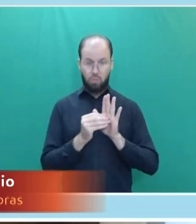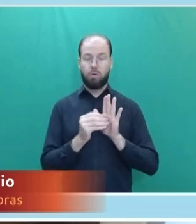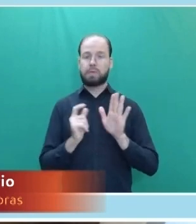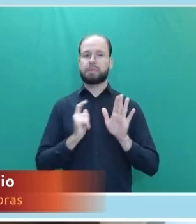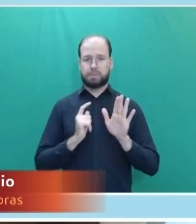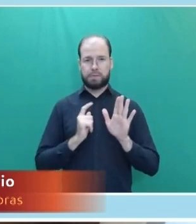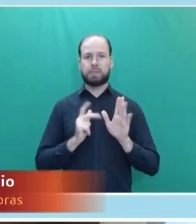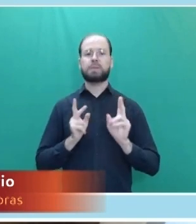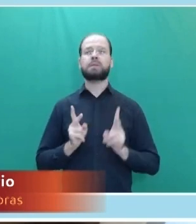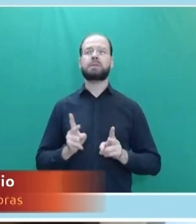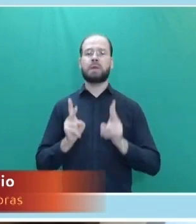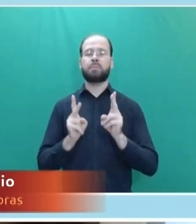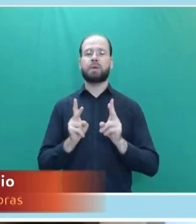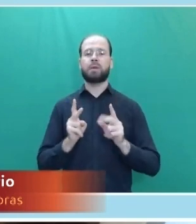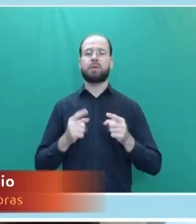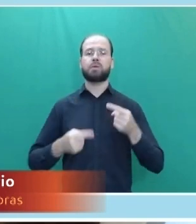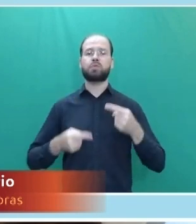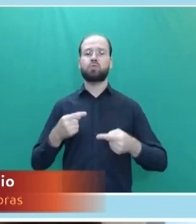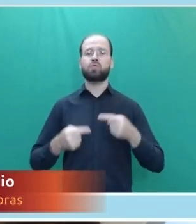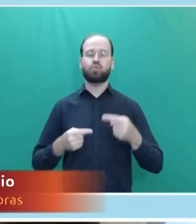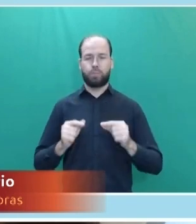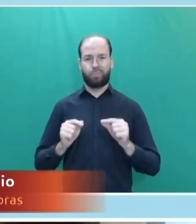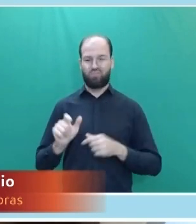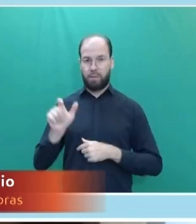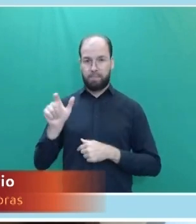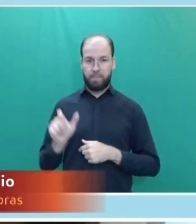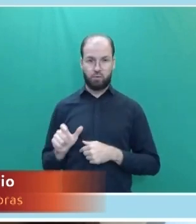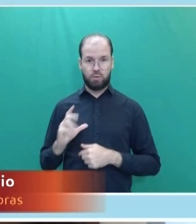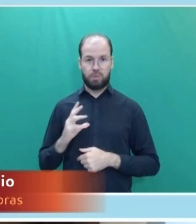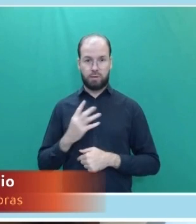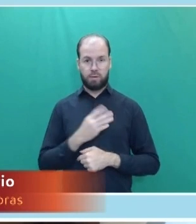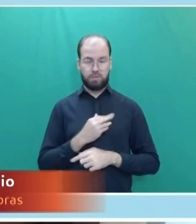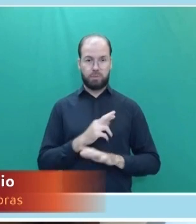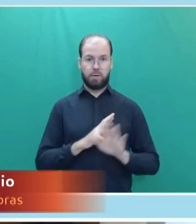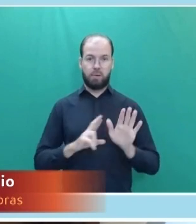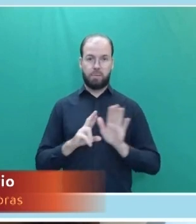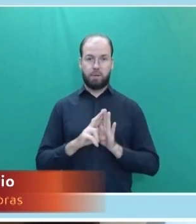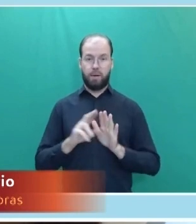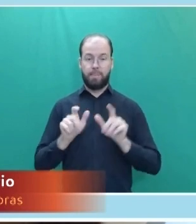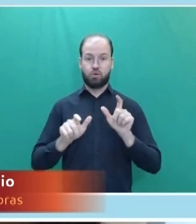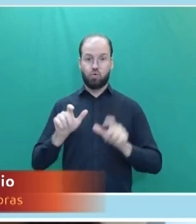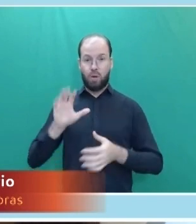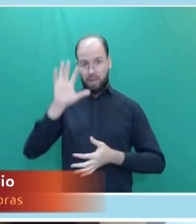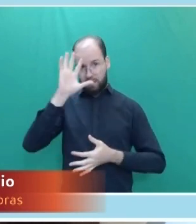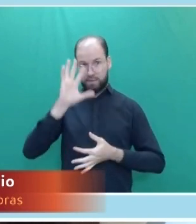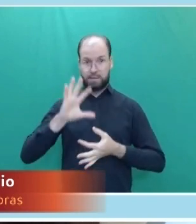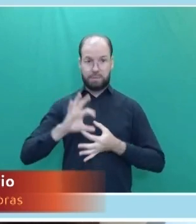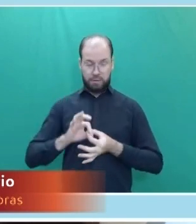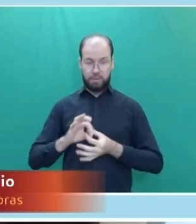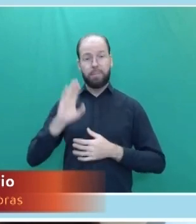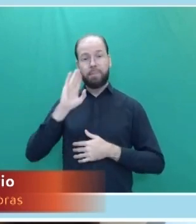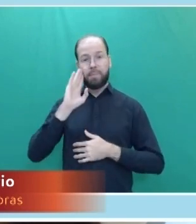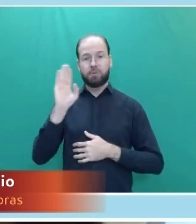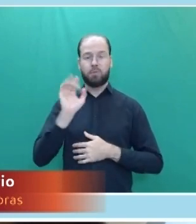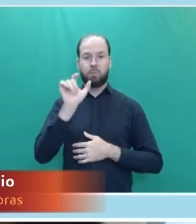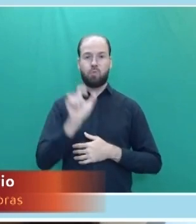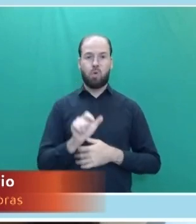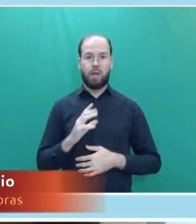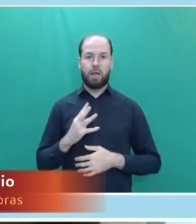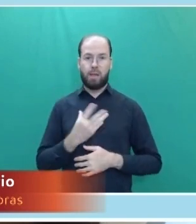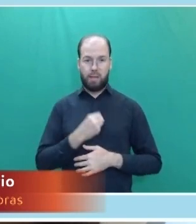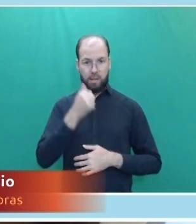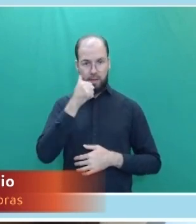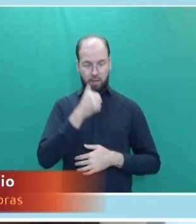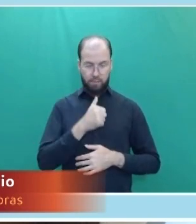discussão de quando personagens trans são representados por pessoas cis, principalmente mulheres trans, né, que geralmente são representadas